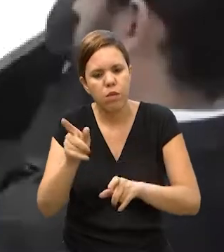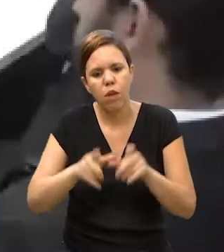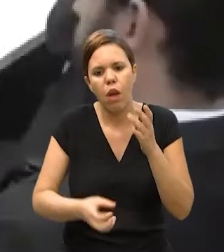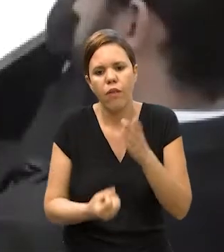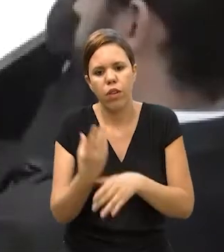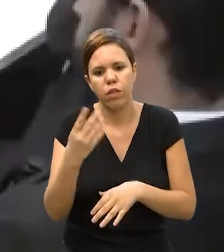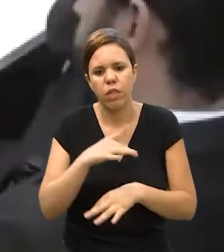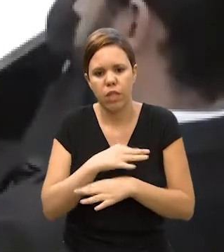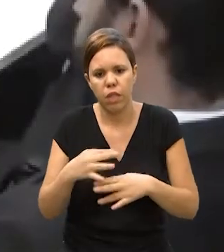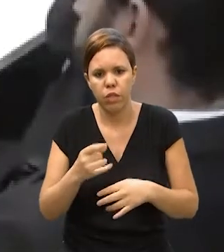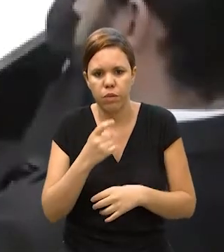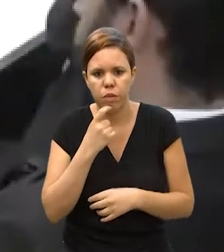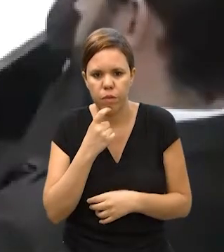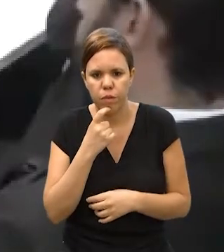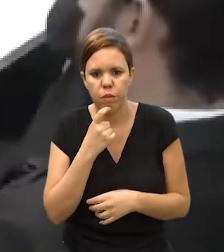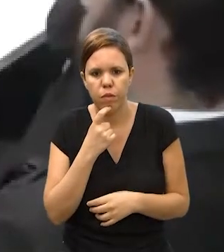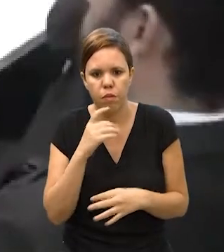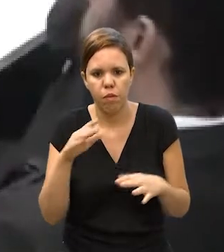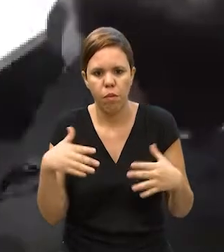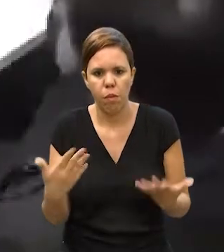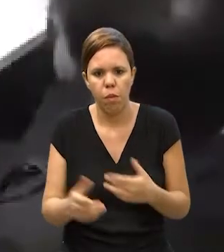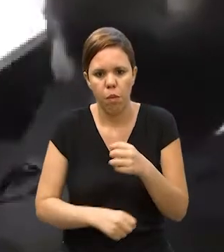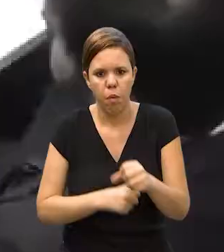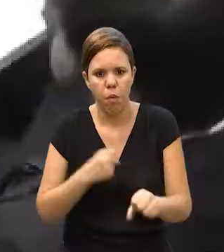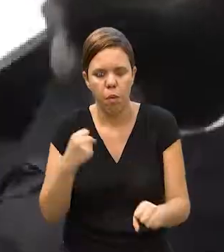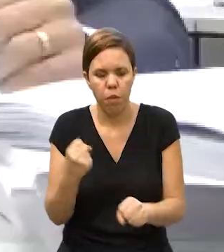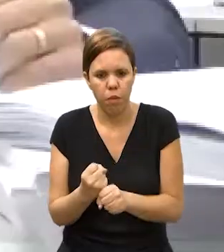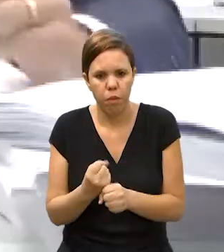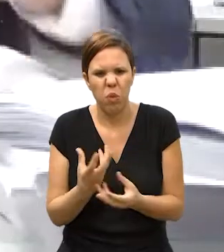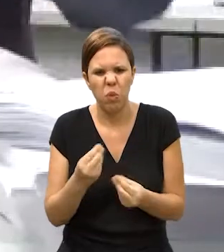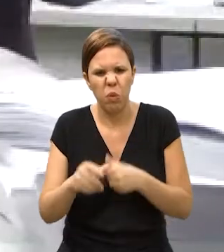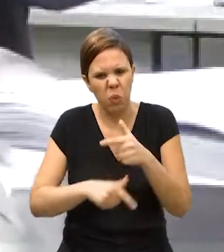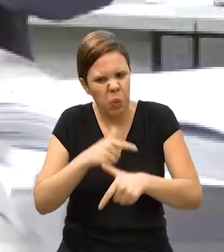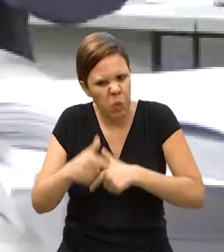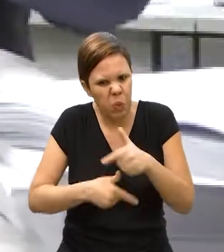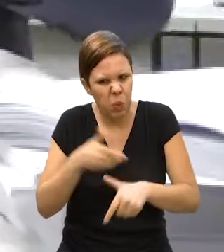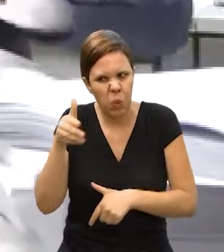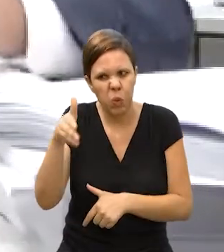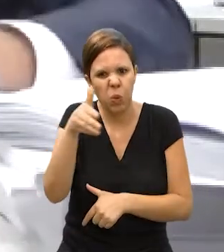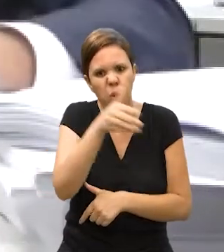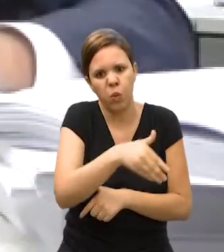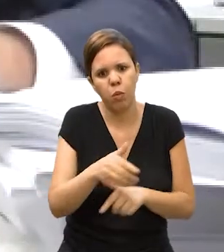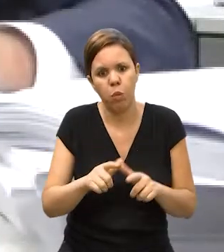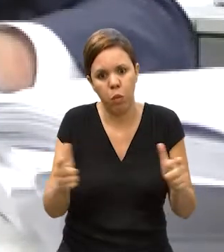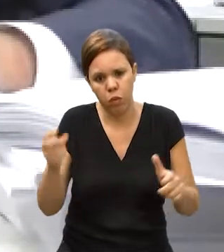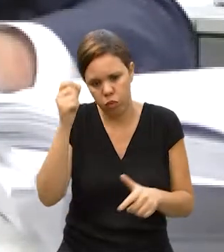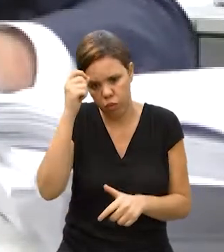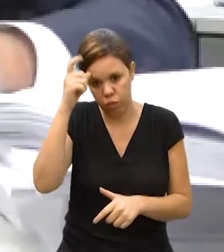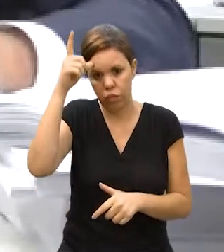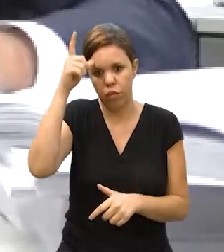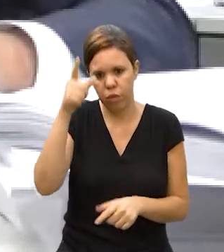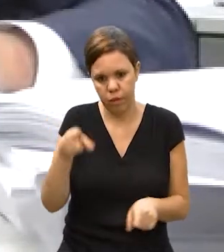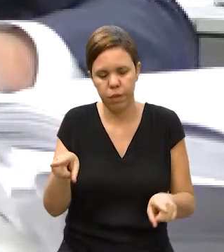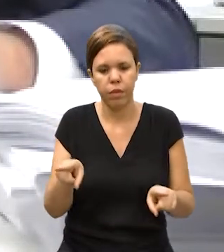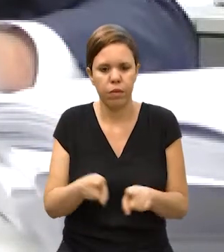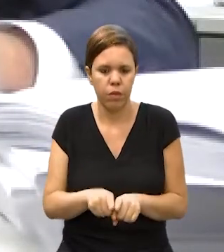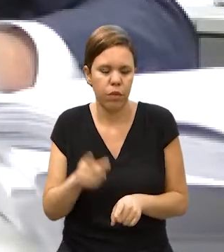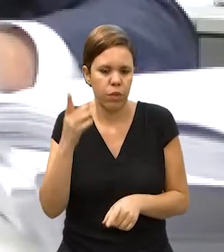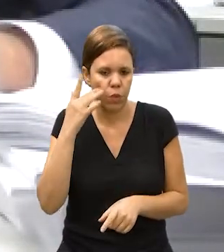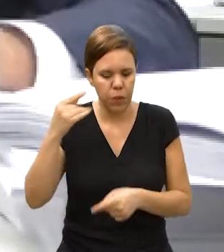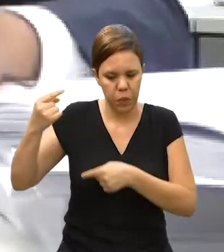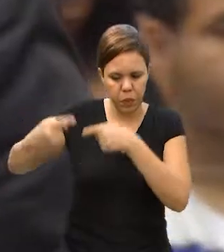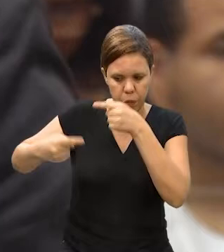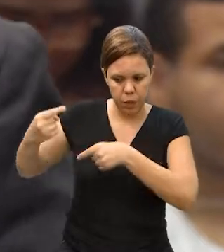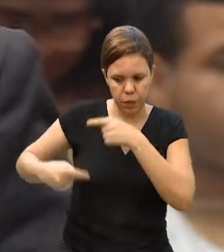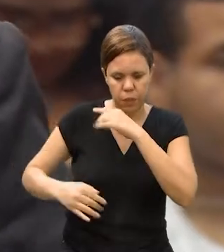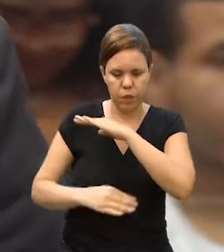estava acontecendo na cidade de Campinas. Então, foi um ano muito intenso, de muito trabalho, de crescimento também. Eu acho que os debates